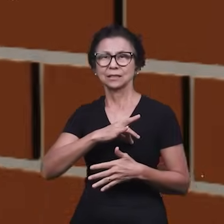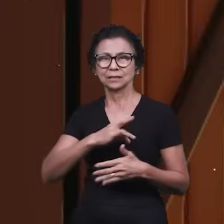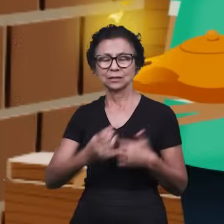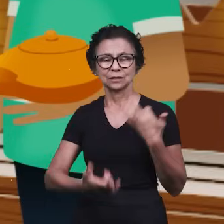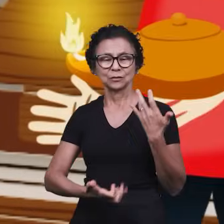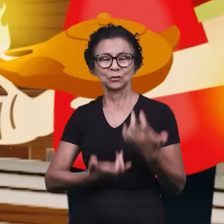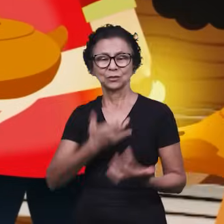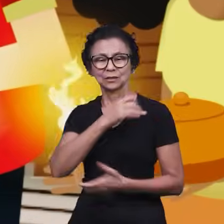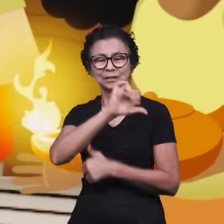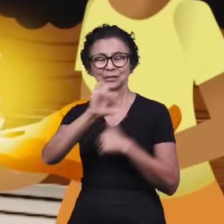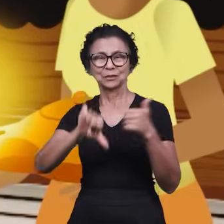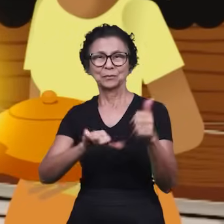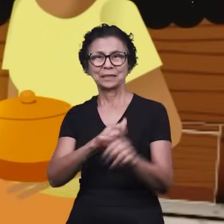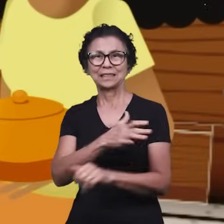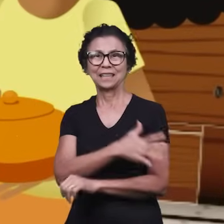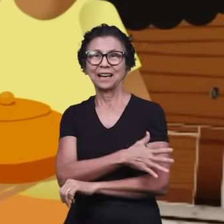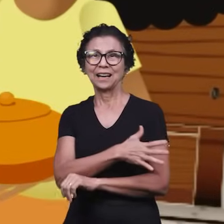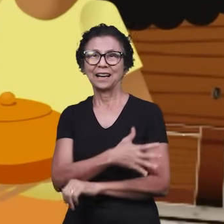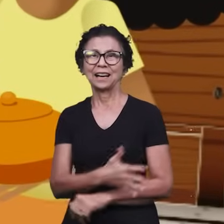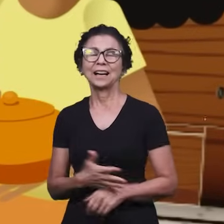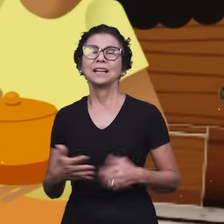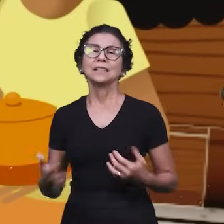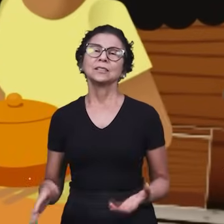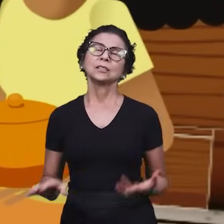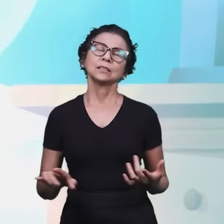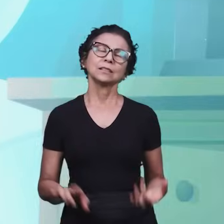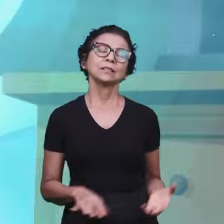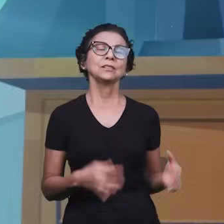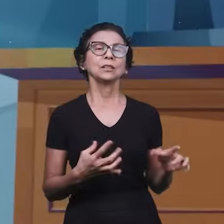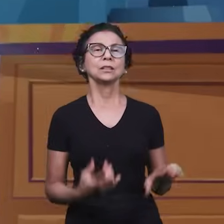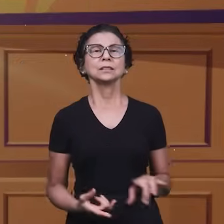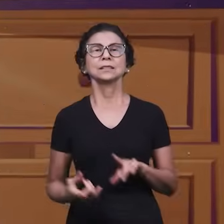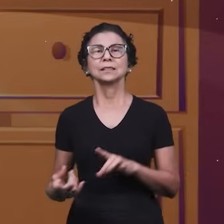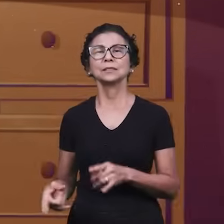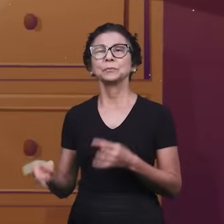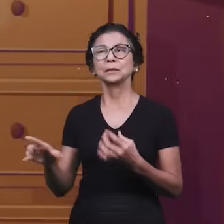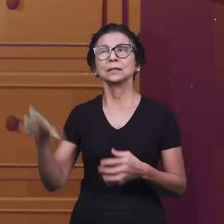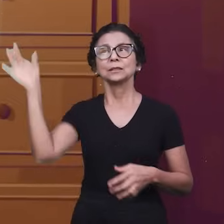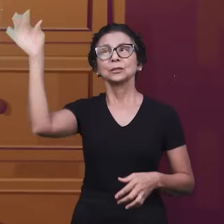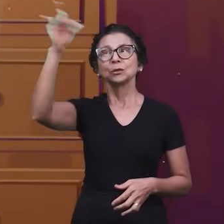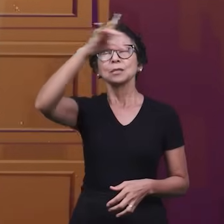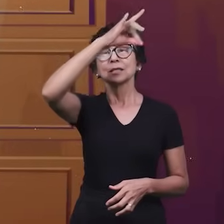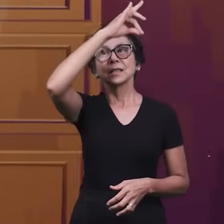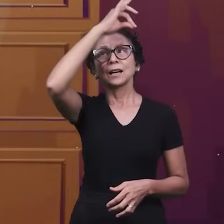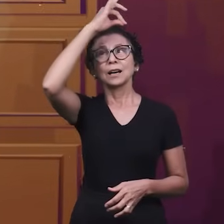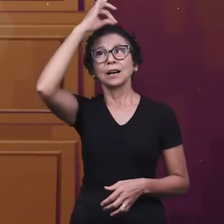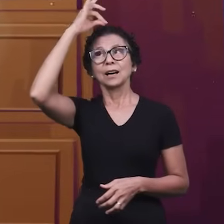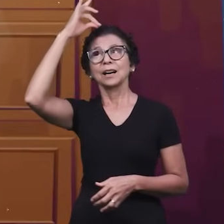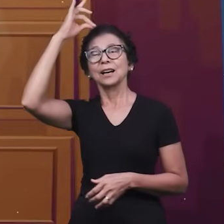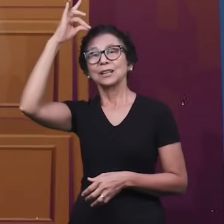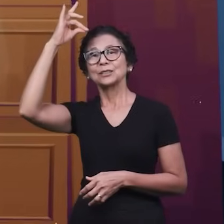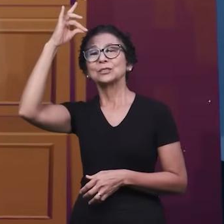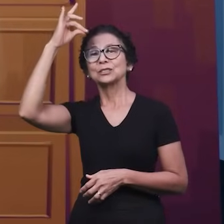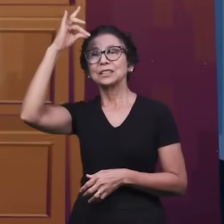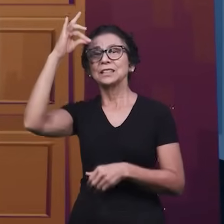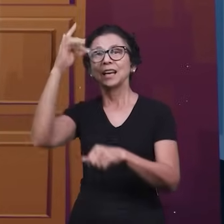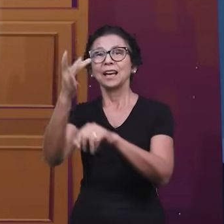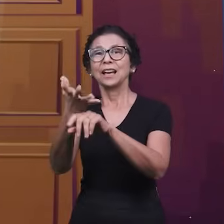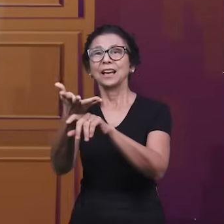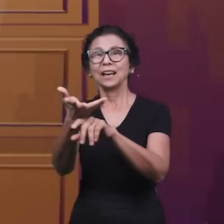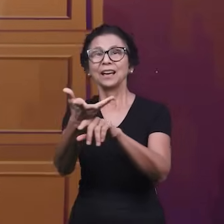deixa o Espírito Santo brilhar. Brilha em nós o Espírito Santo